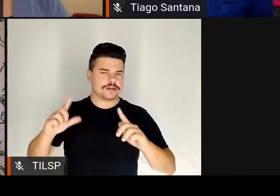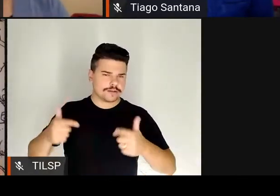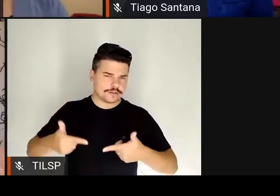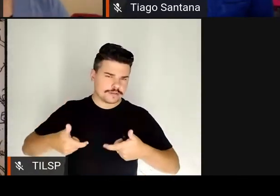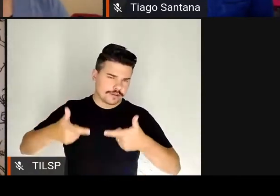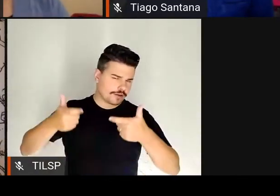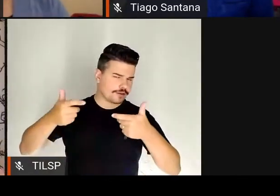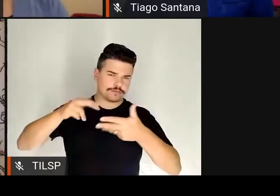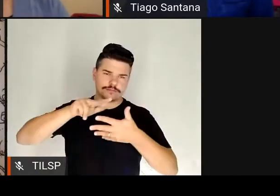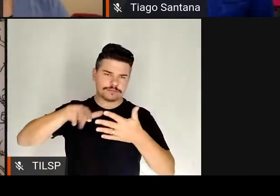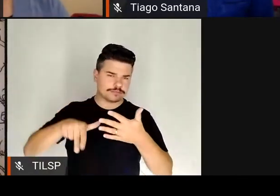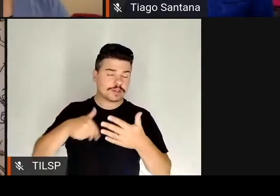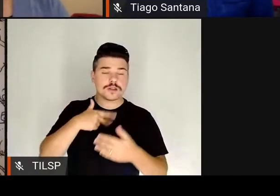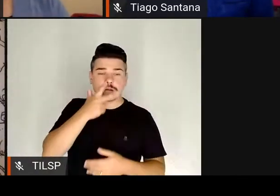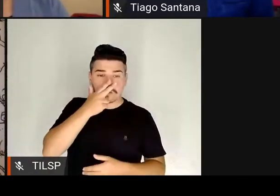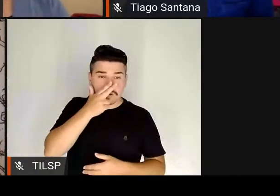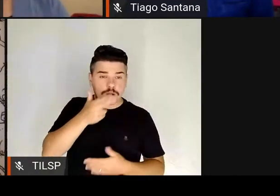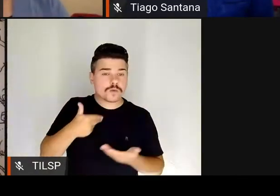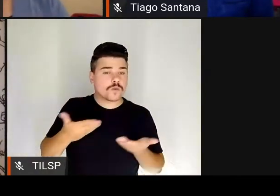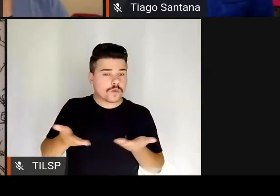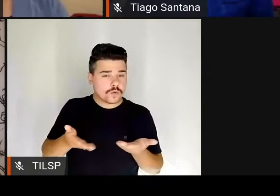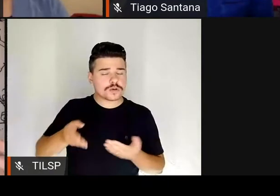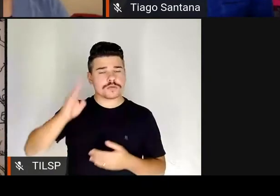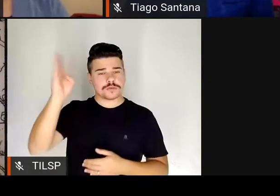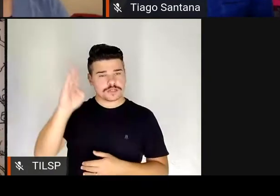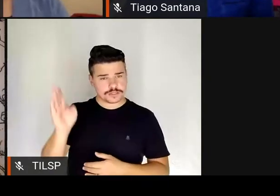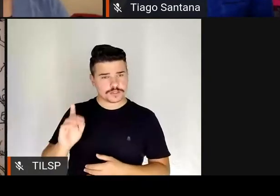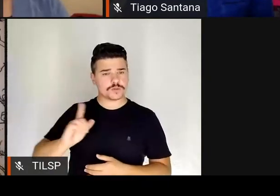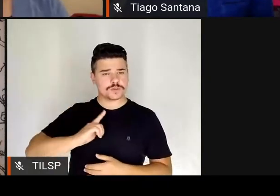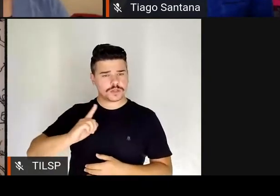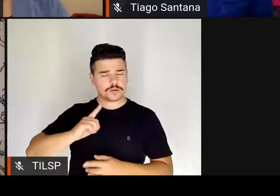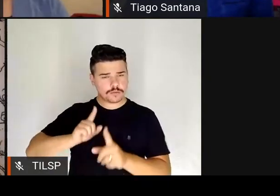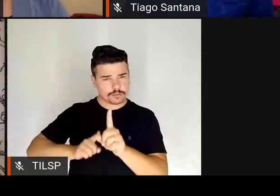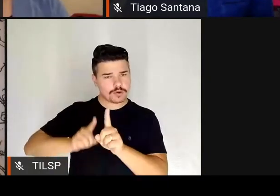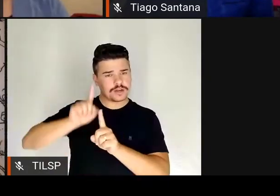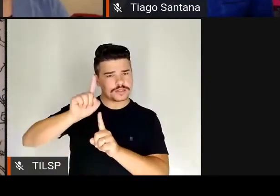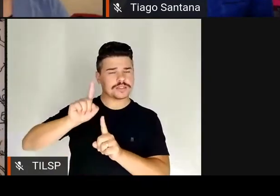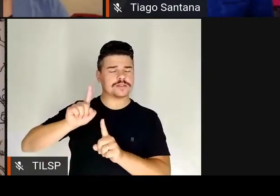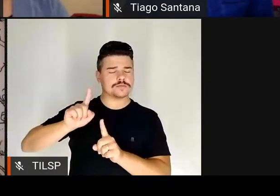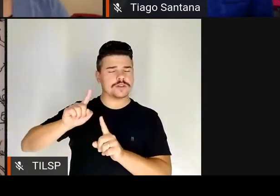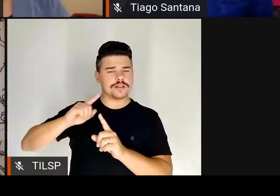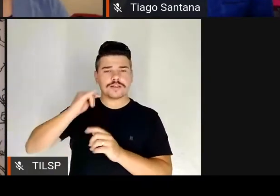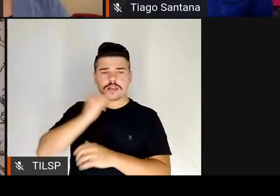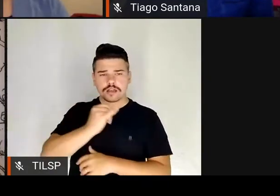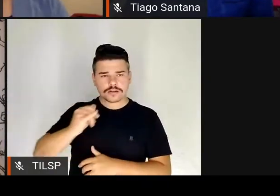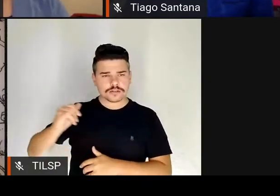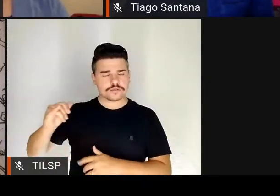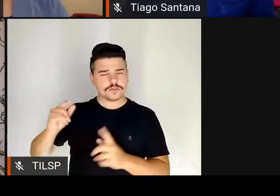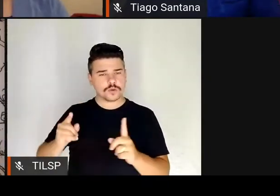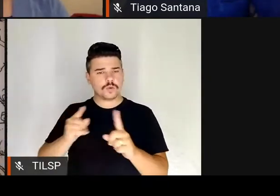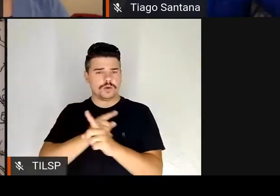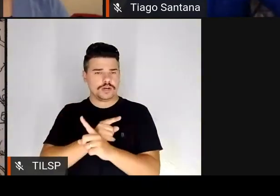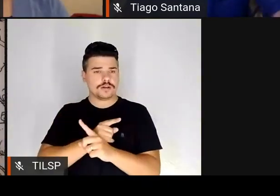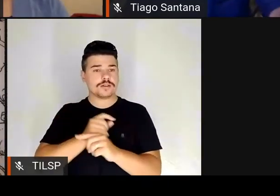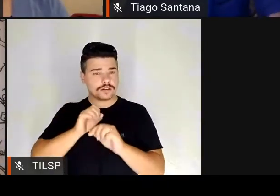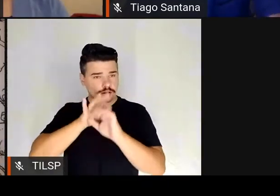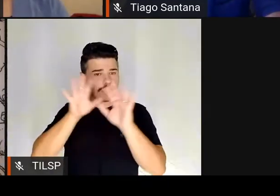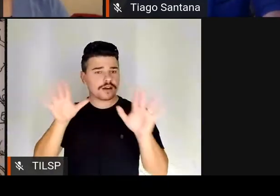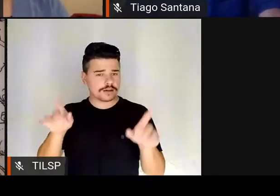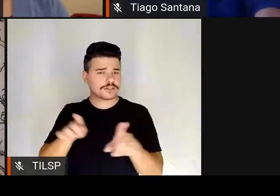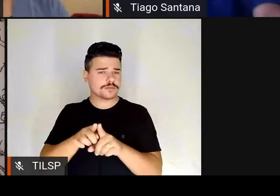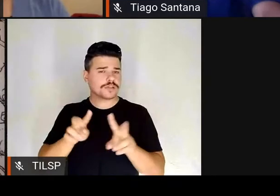gente também acha que hoje no Brasil tem uma polarização e narrativas bem opostas e claras, assim, e